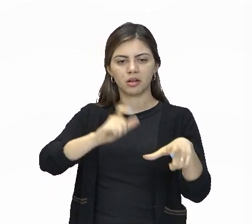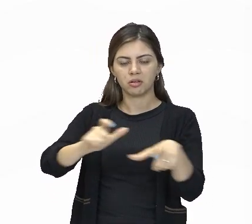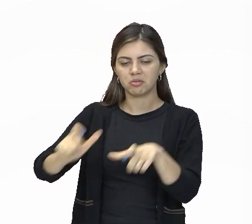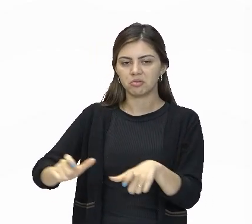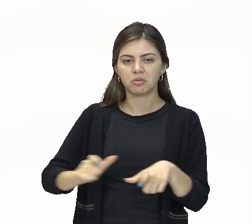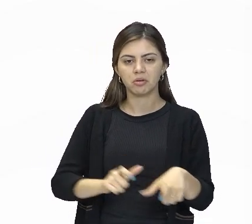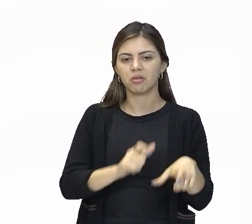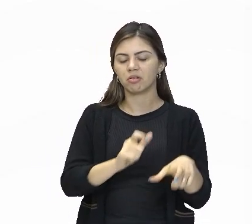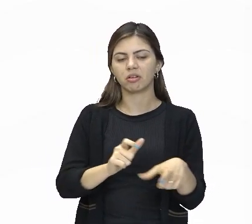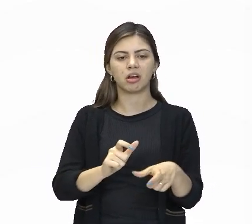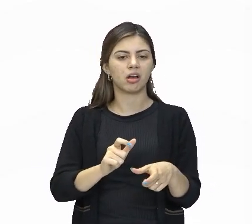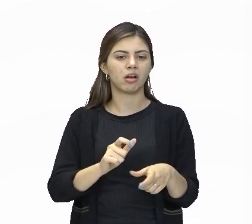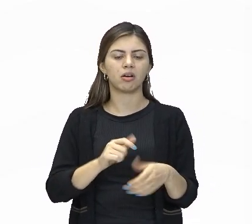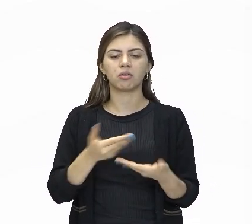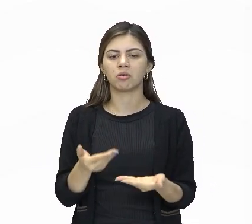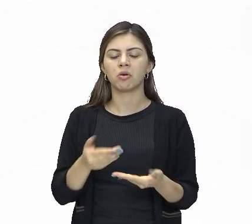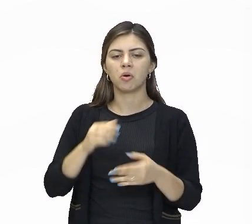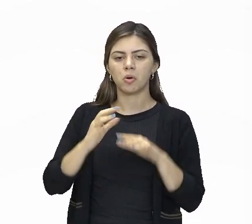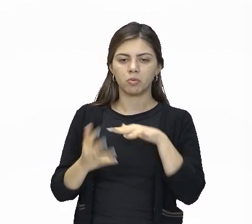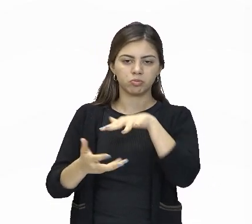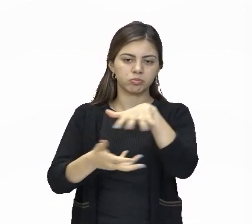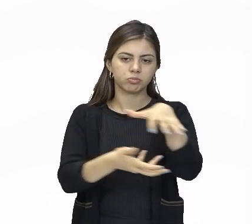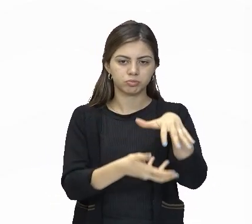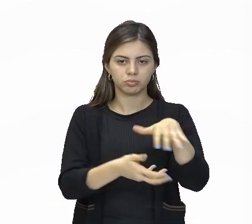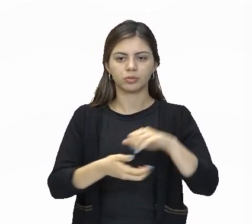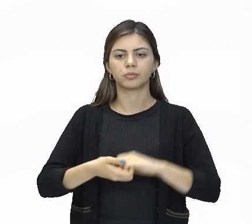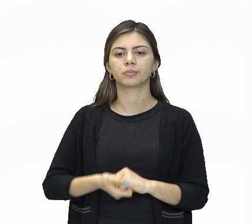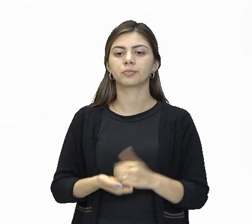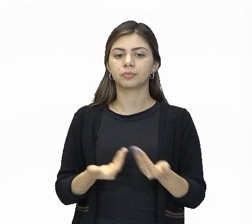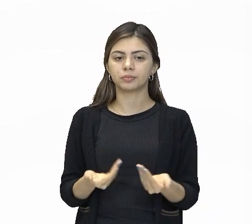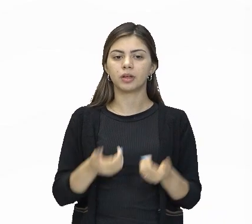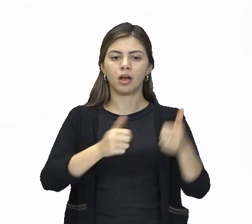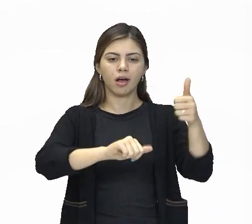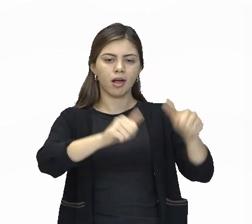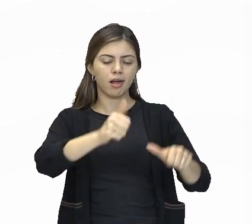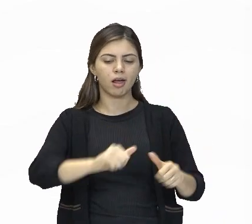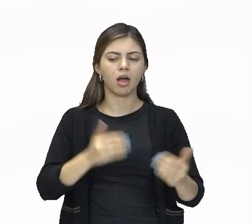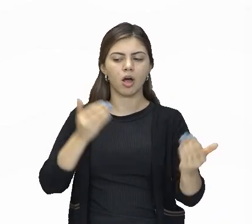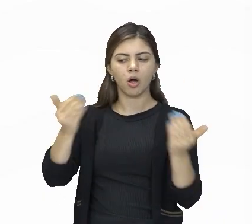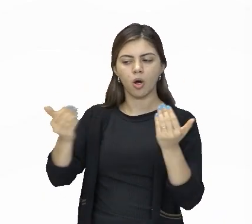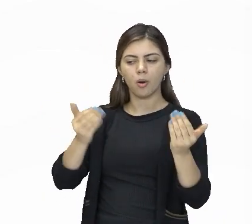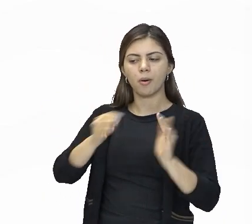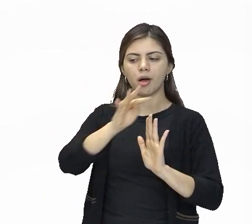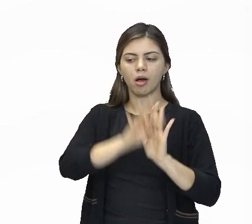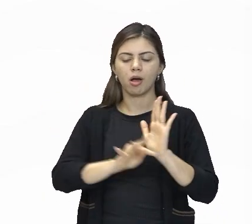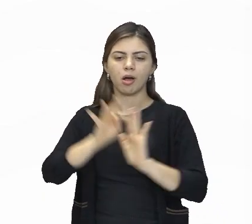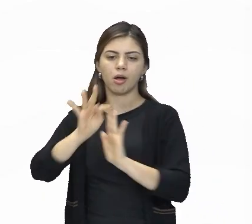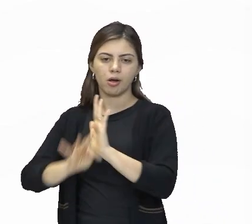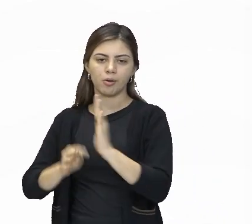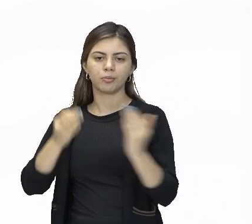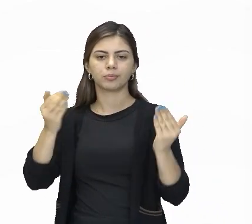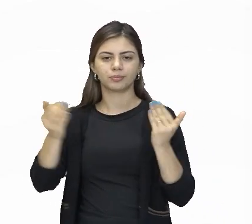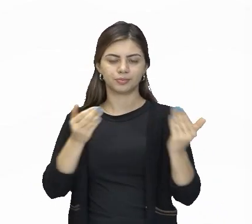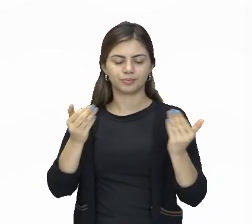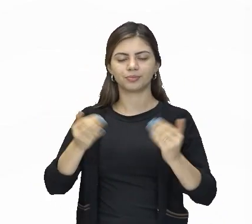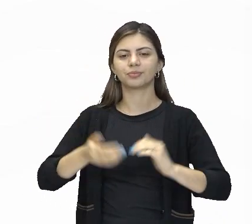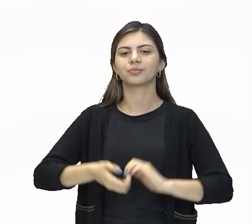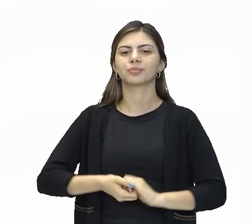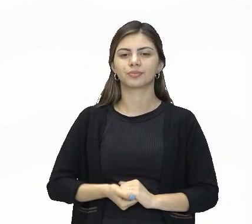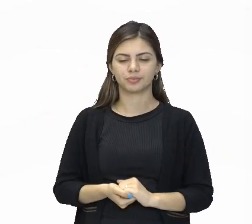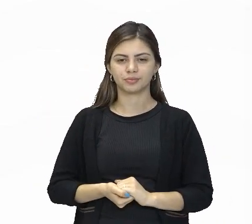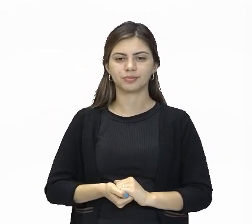diversos, locais, regionais e globais, por meio de uma análise comparativa